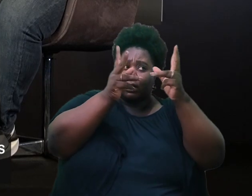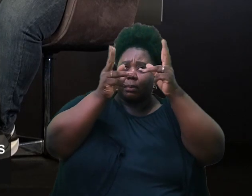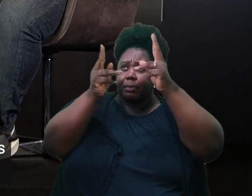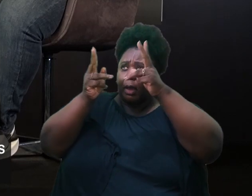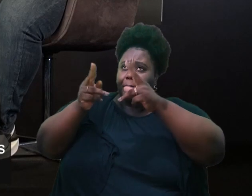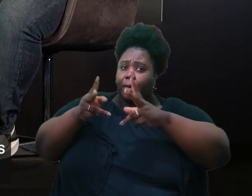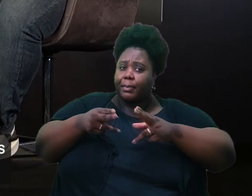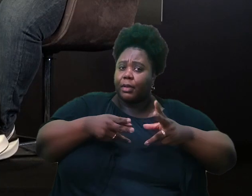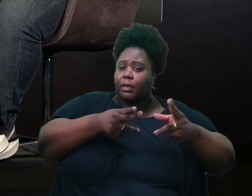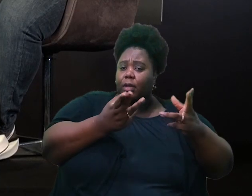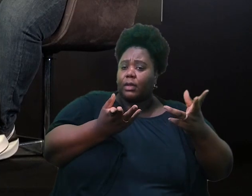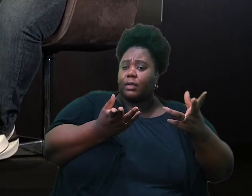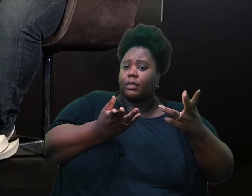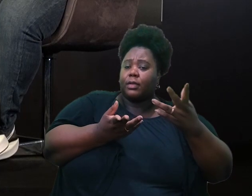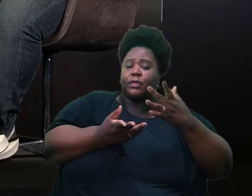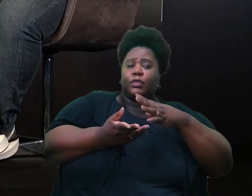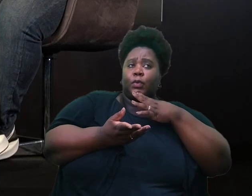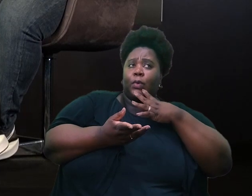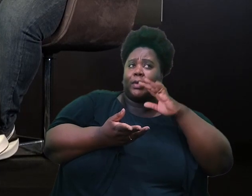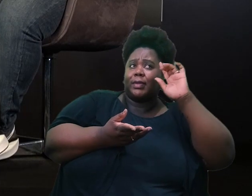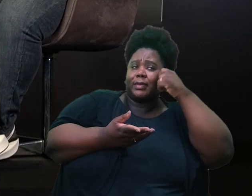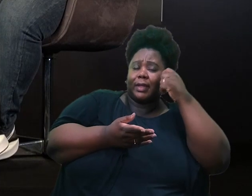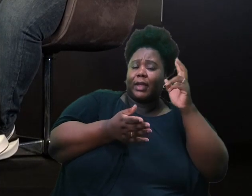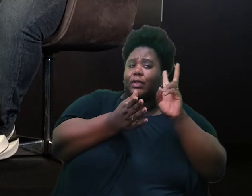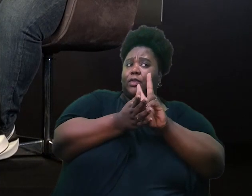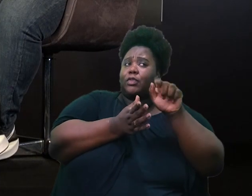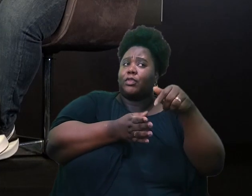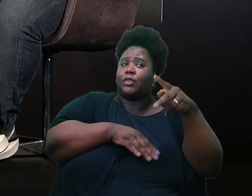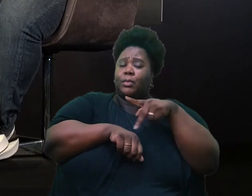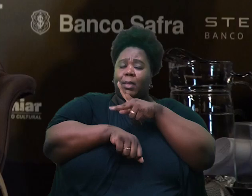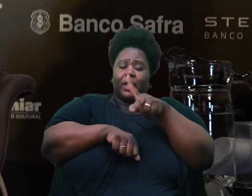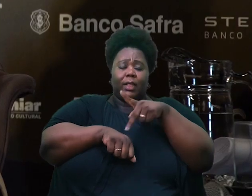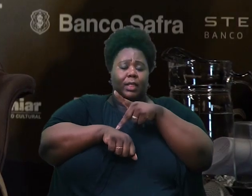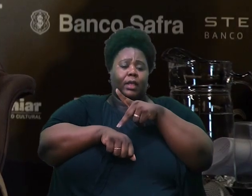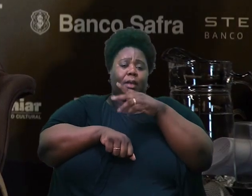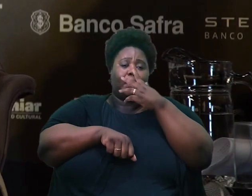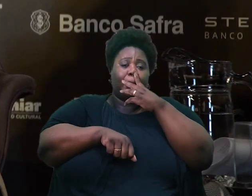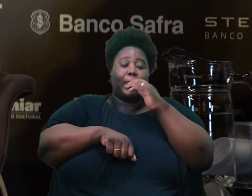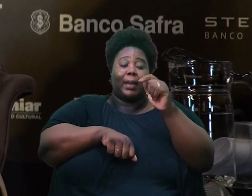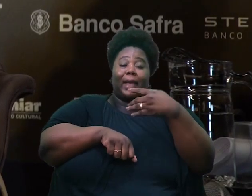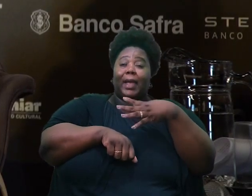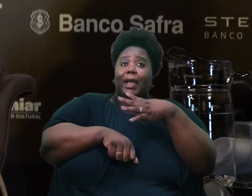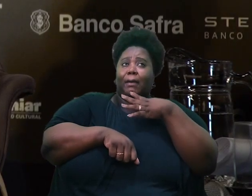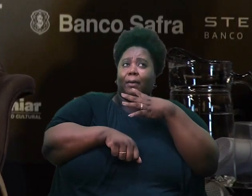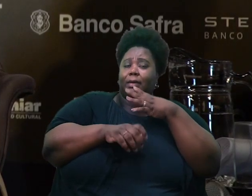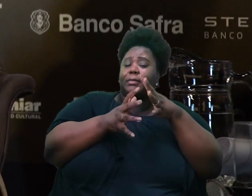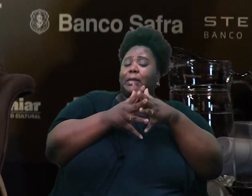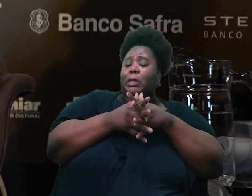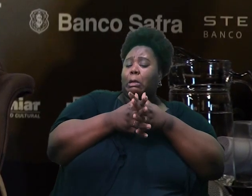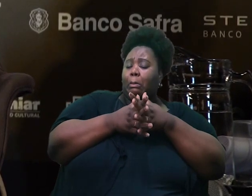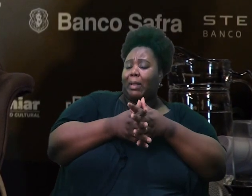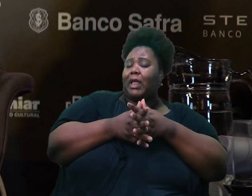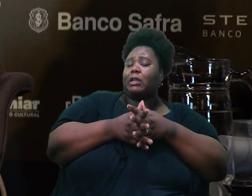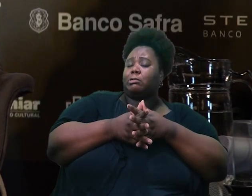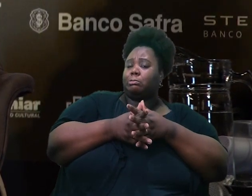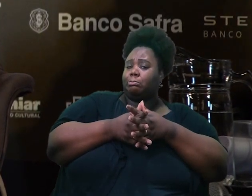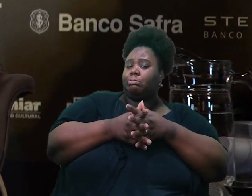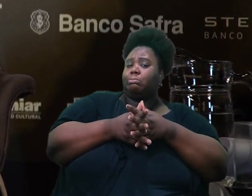e produções de conhecimento negra ou indígena nesse país. São conhecimentos complexos,